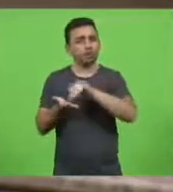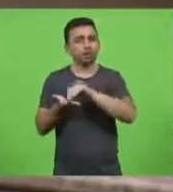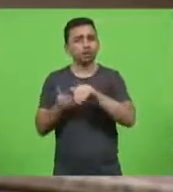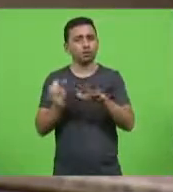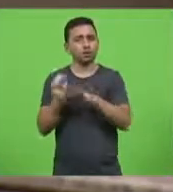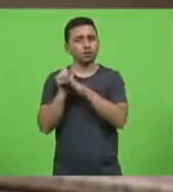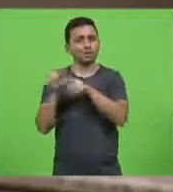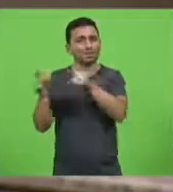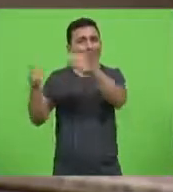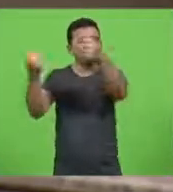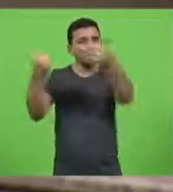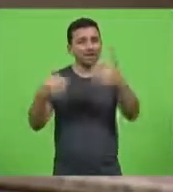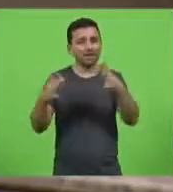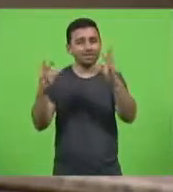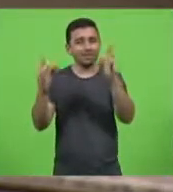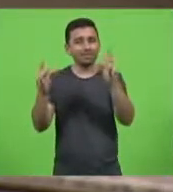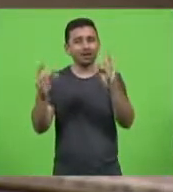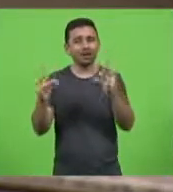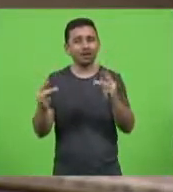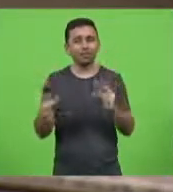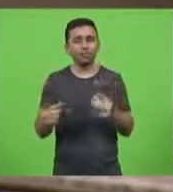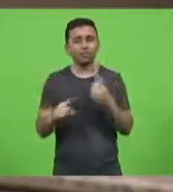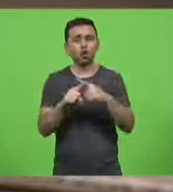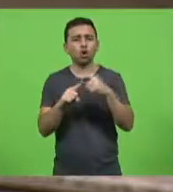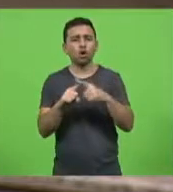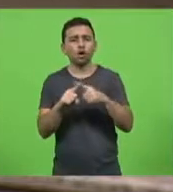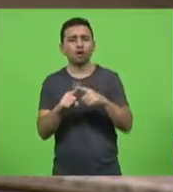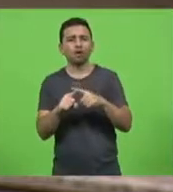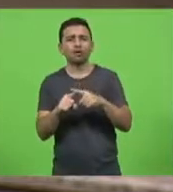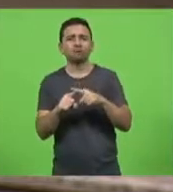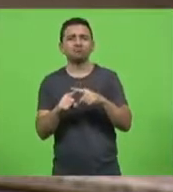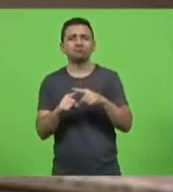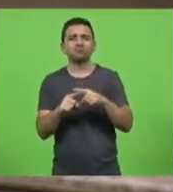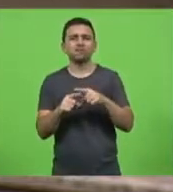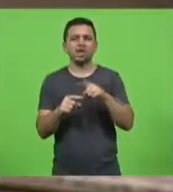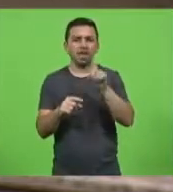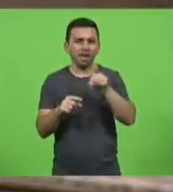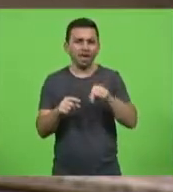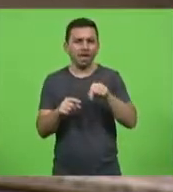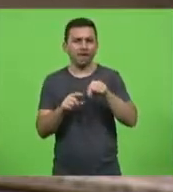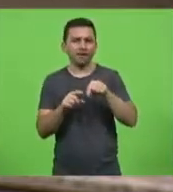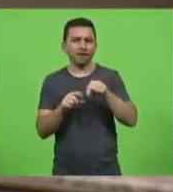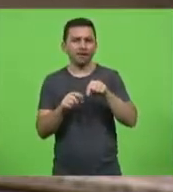explicar especificamente os critérios adotados. São os indicadores de criminalidade,